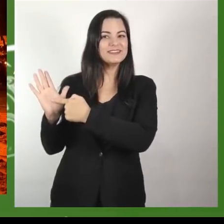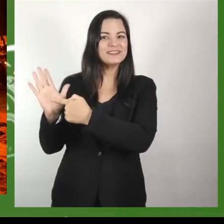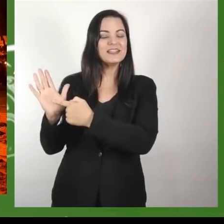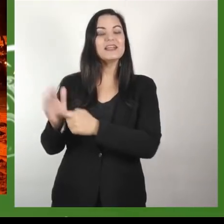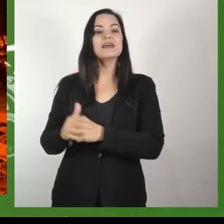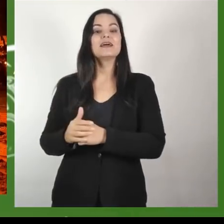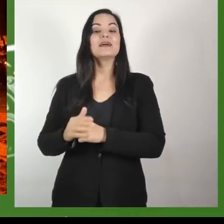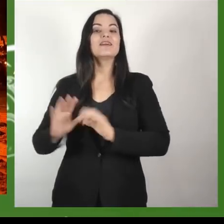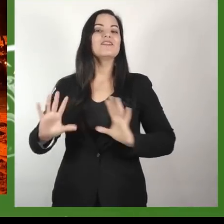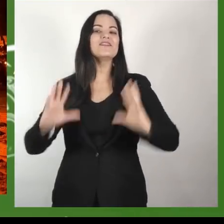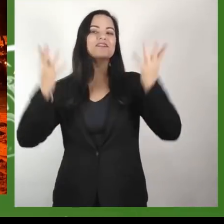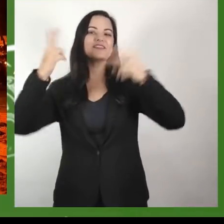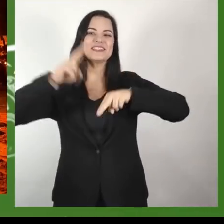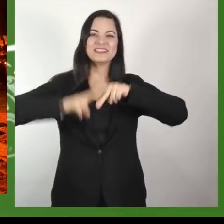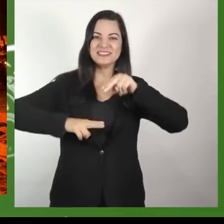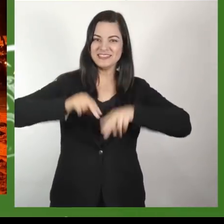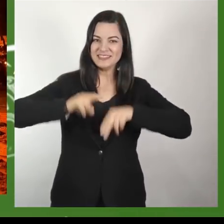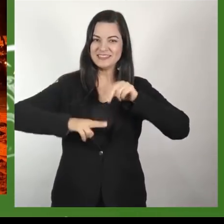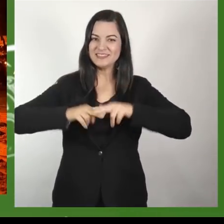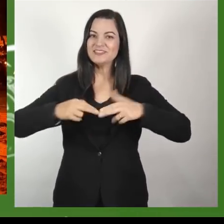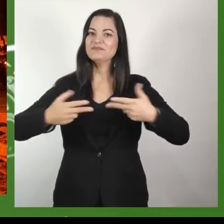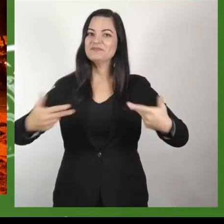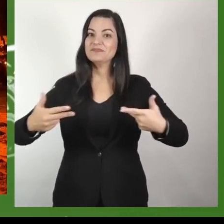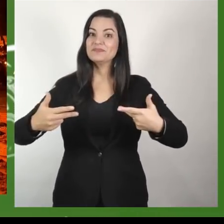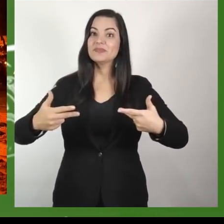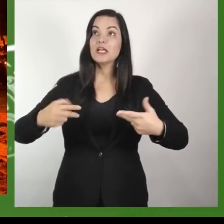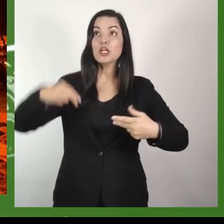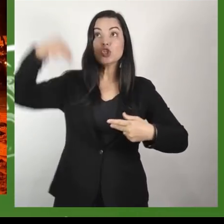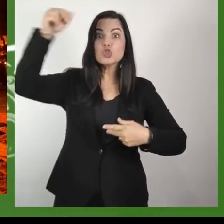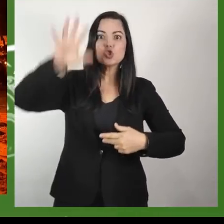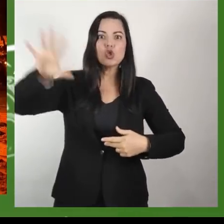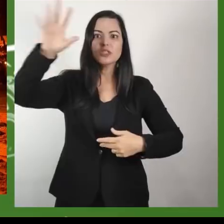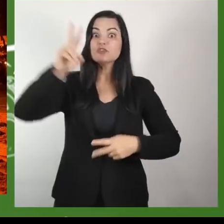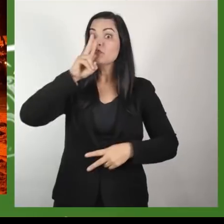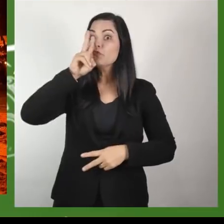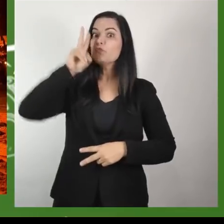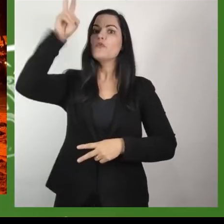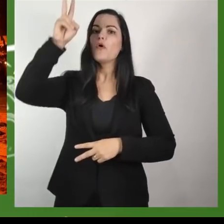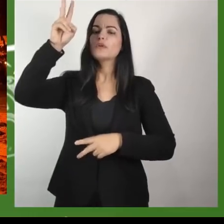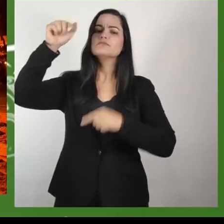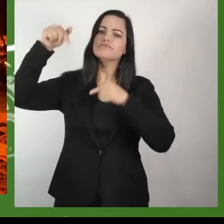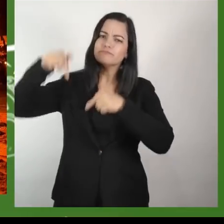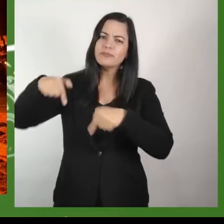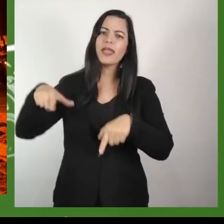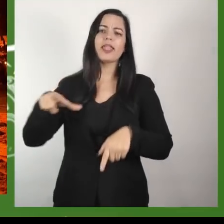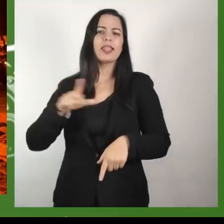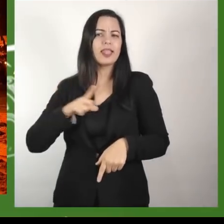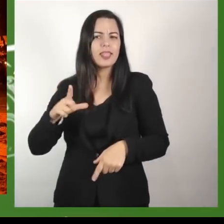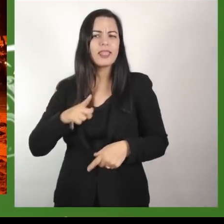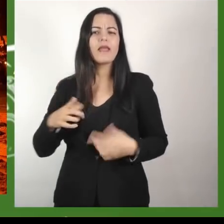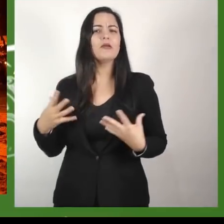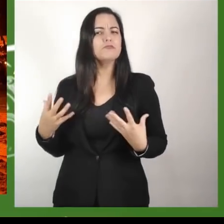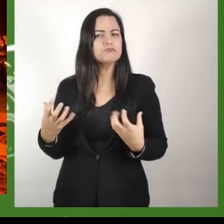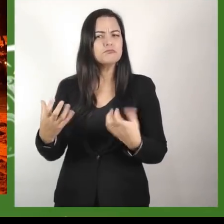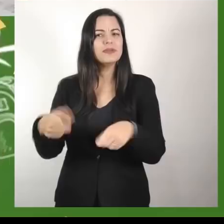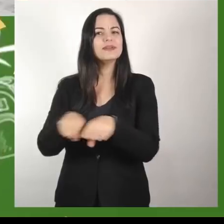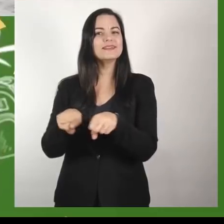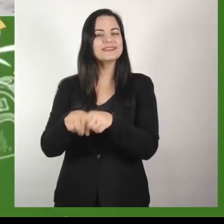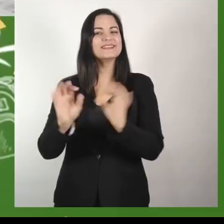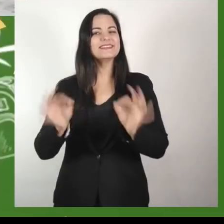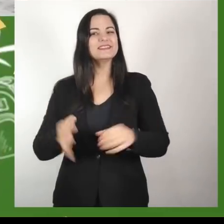festa junina, mais uma vez, muito forte lá na região Nordeste, mas que por aqui também se faz